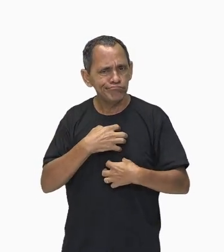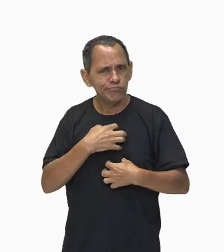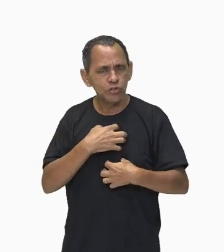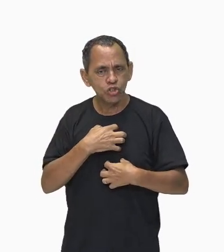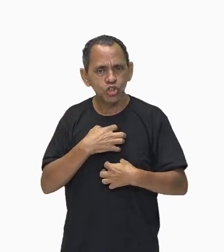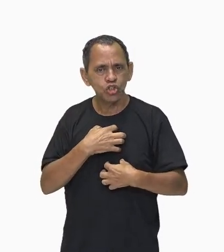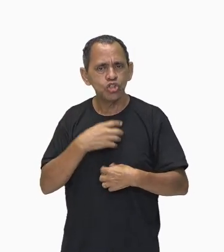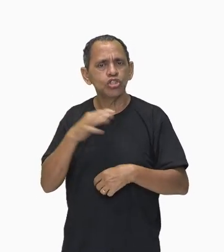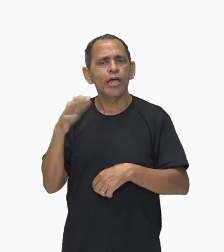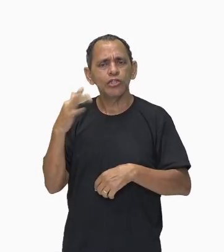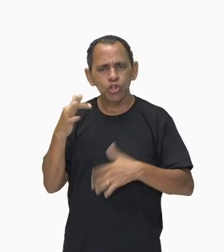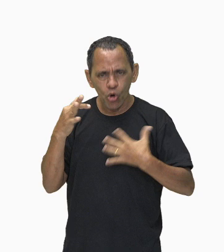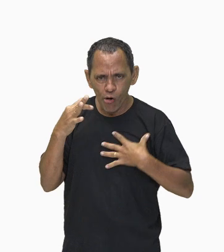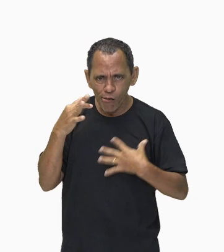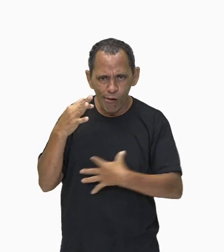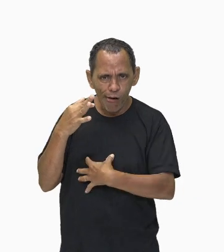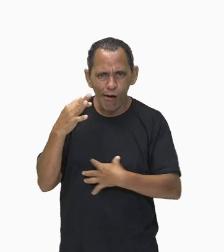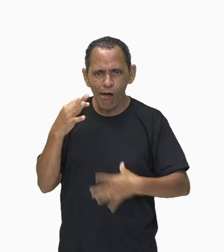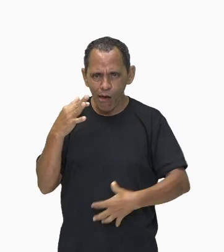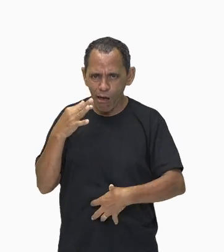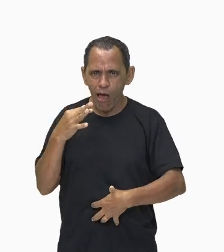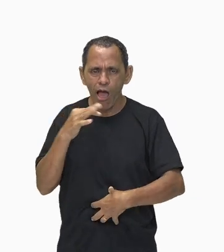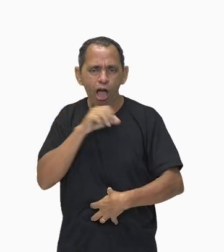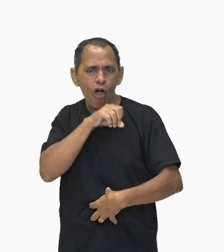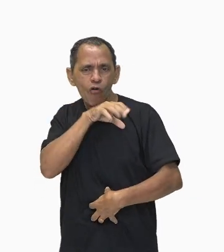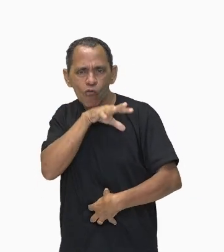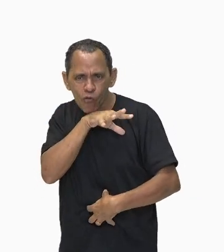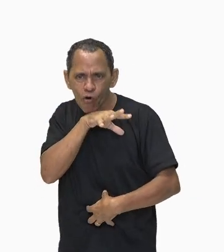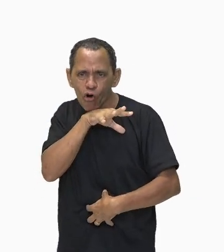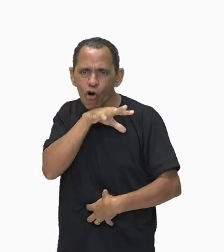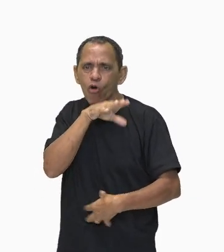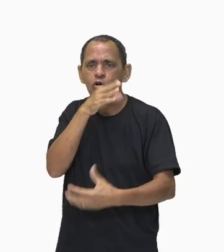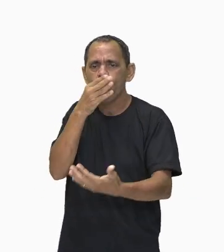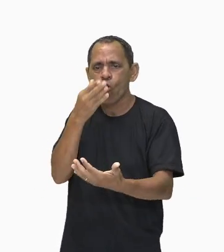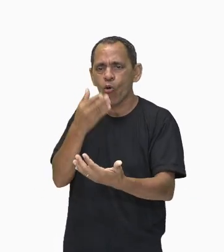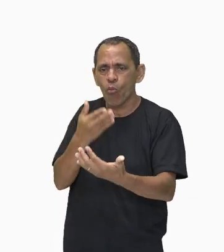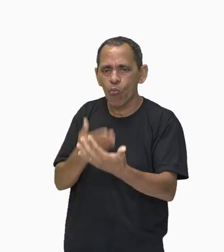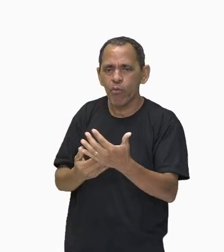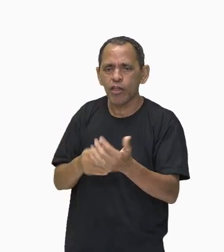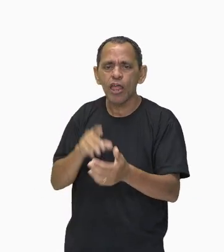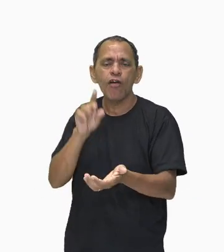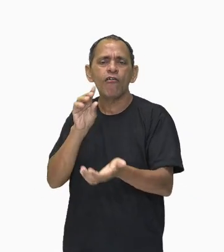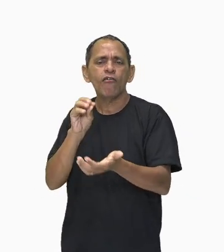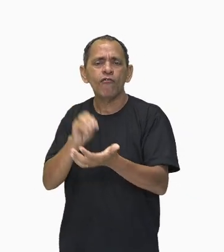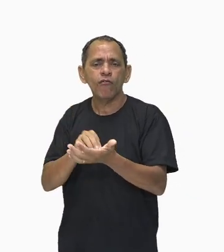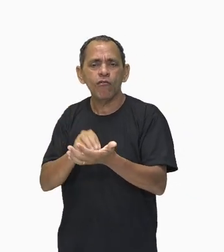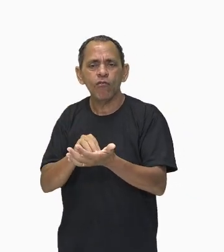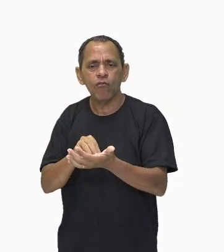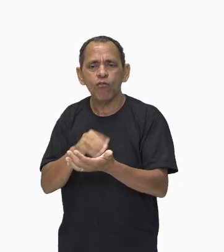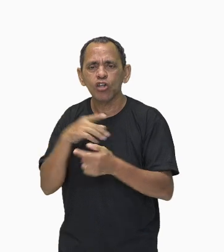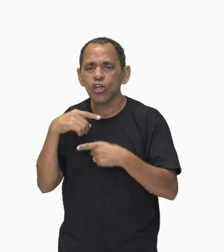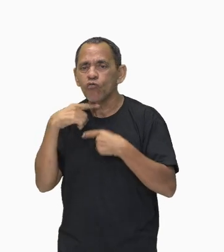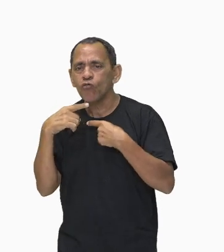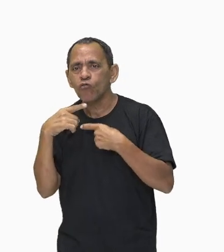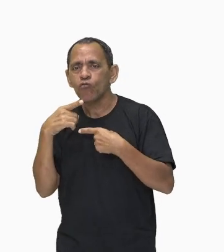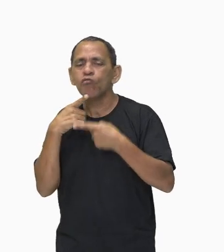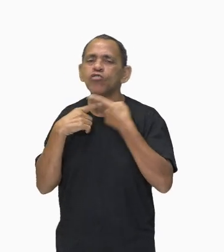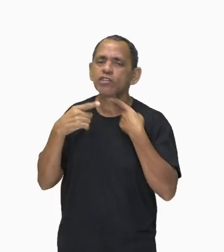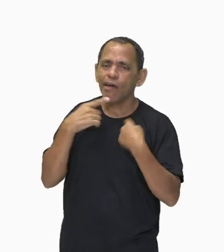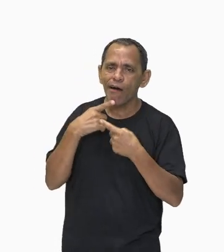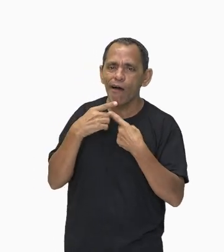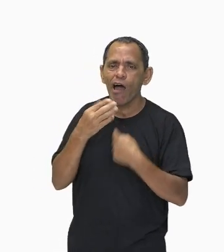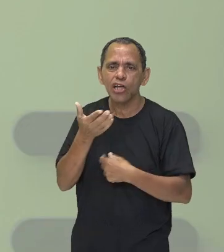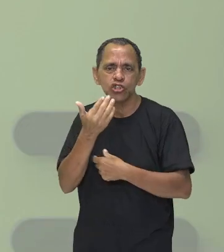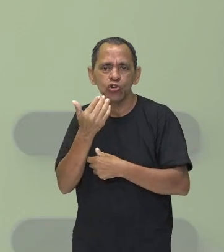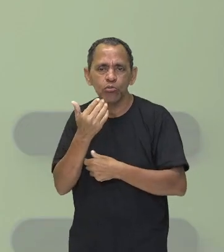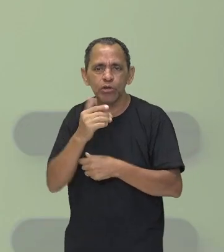abdômen, náusea, vômitos, azia e perda de apetite. E o tratamento, assim como as demais, é a medicação, dieta e mudança